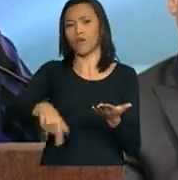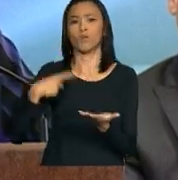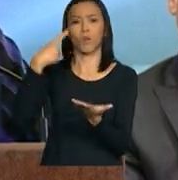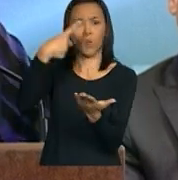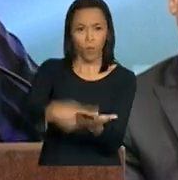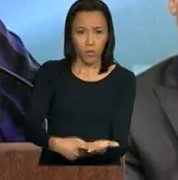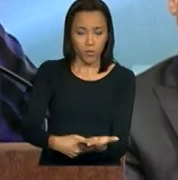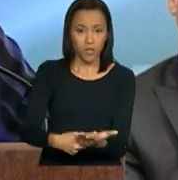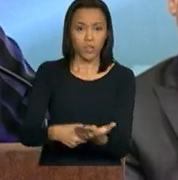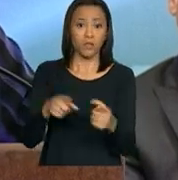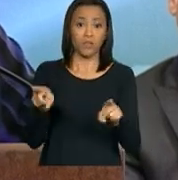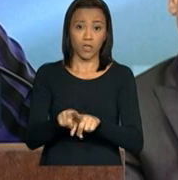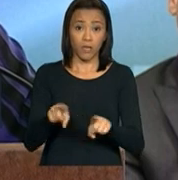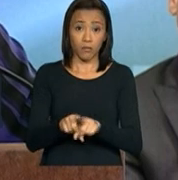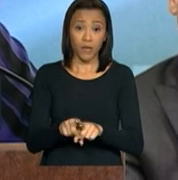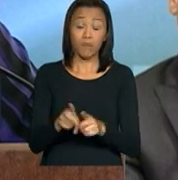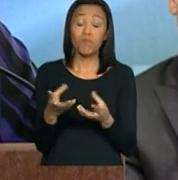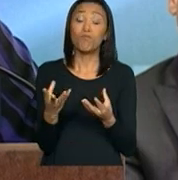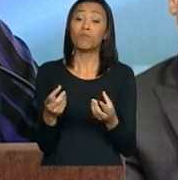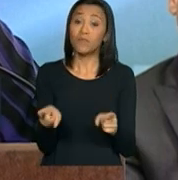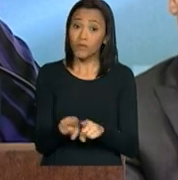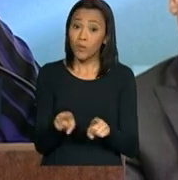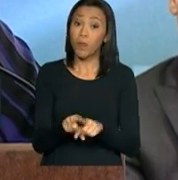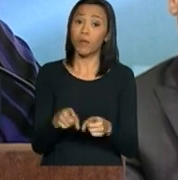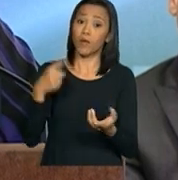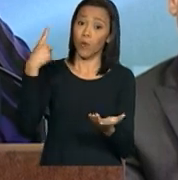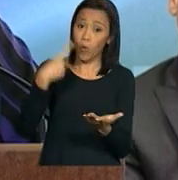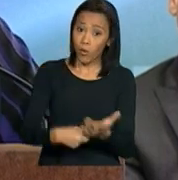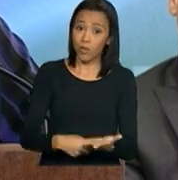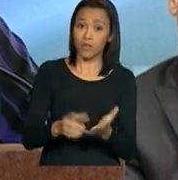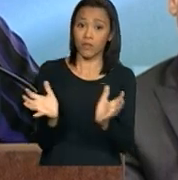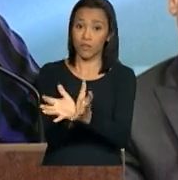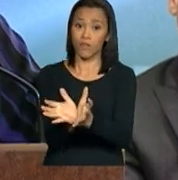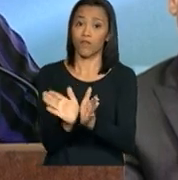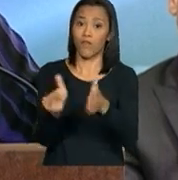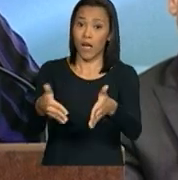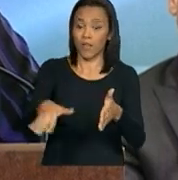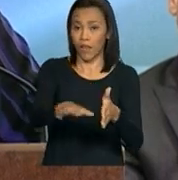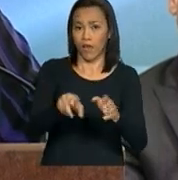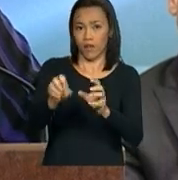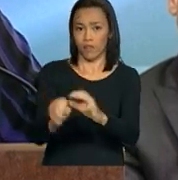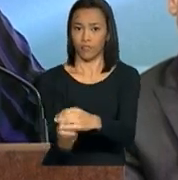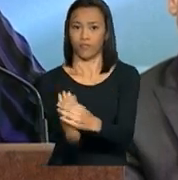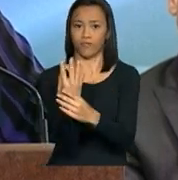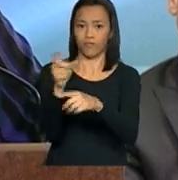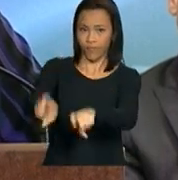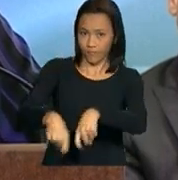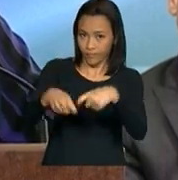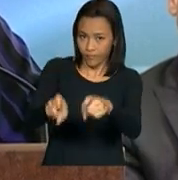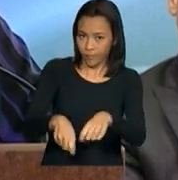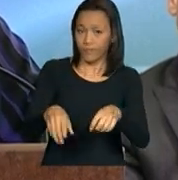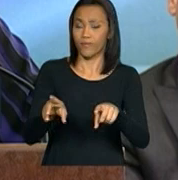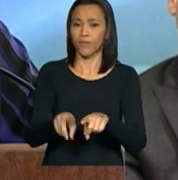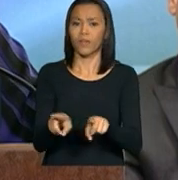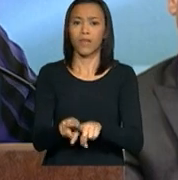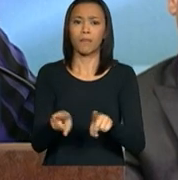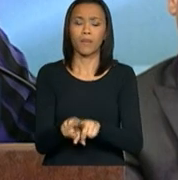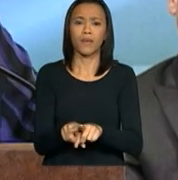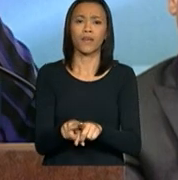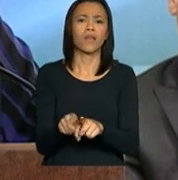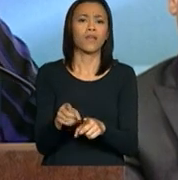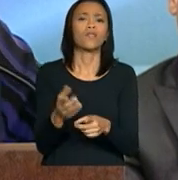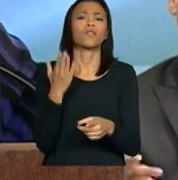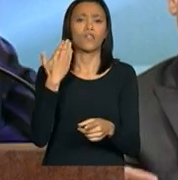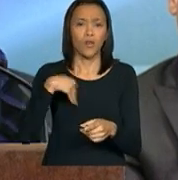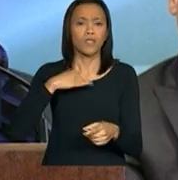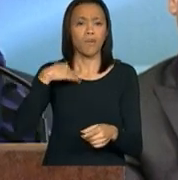e profundos compromissos com a agricultura comercial do nosso país com a agropecuária de nosso país nós sabemos o